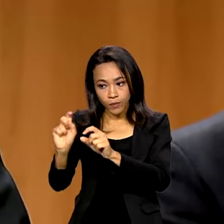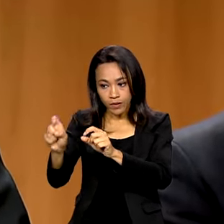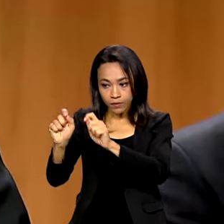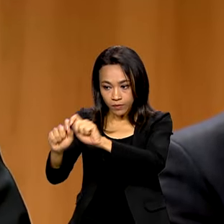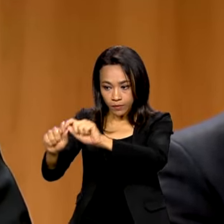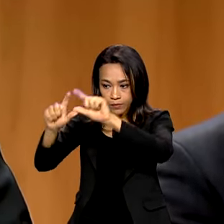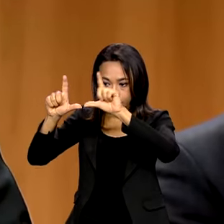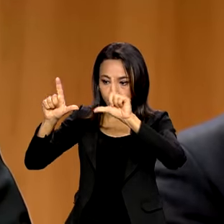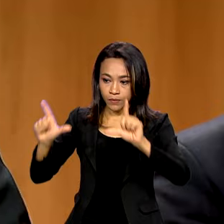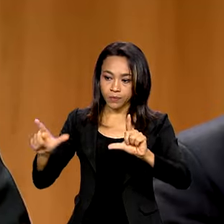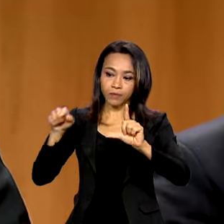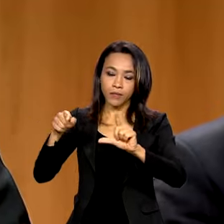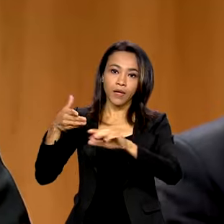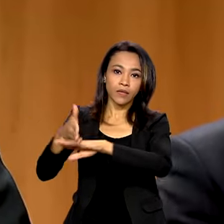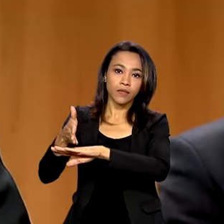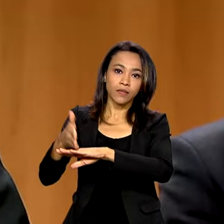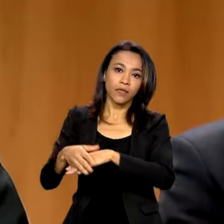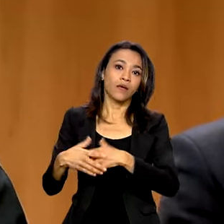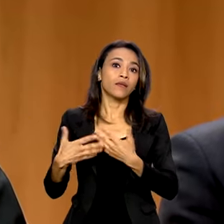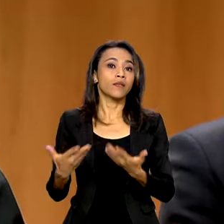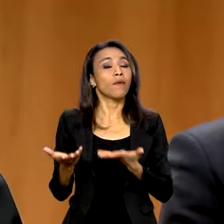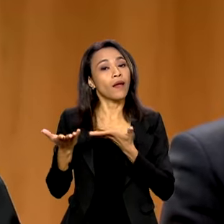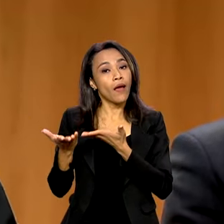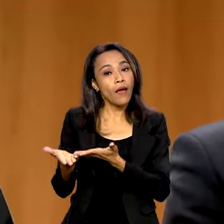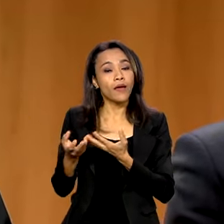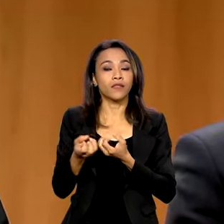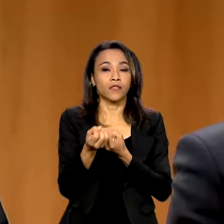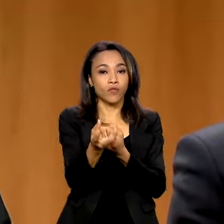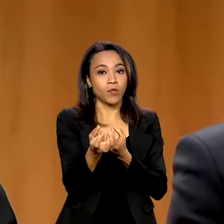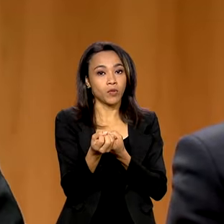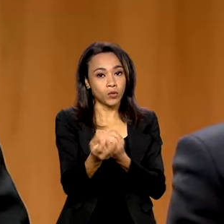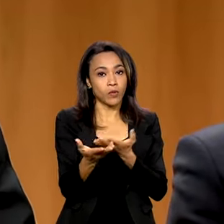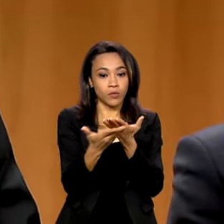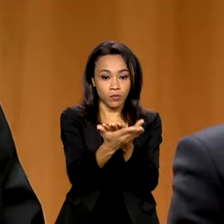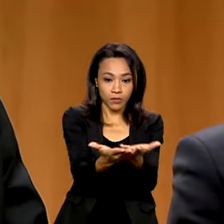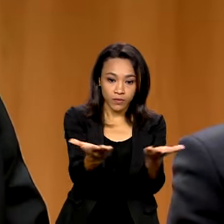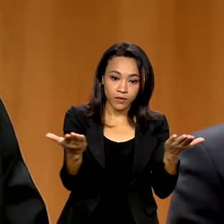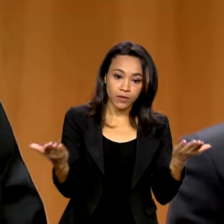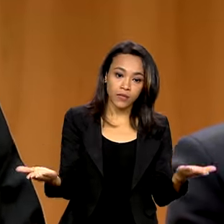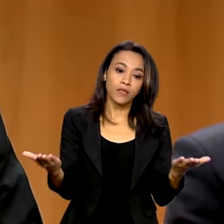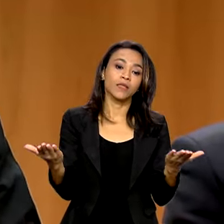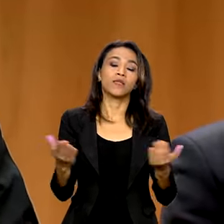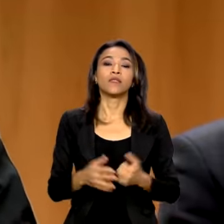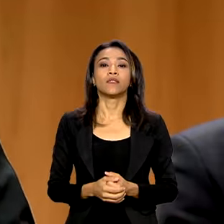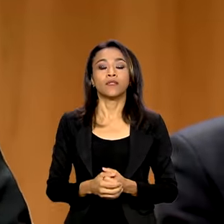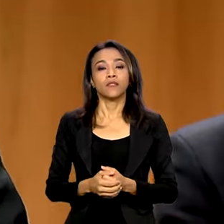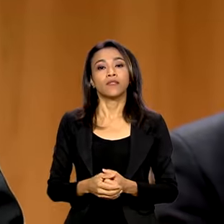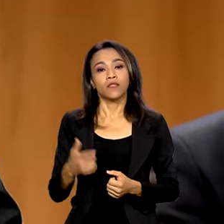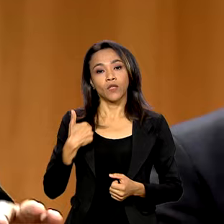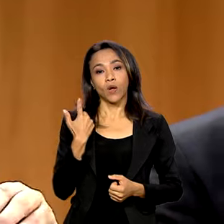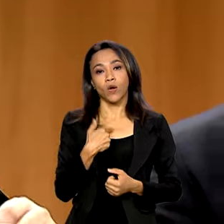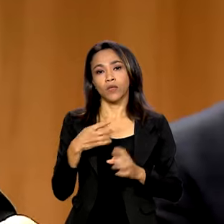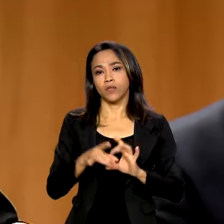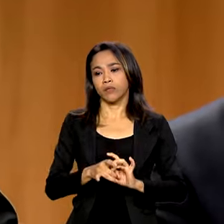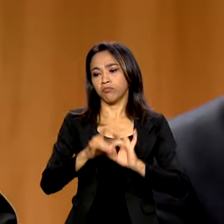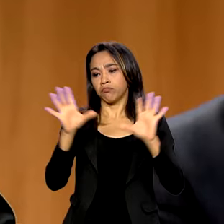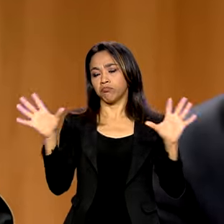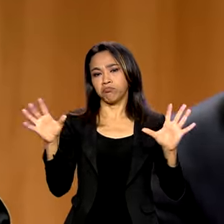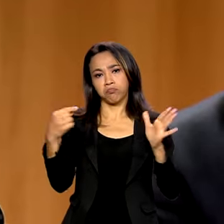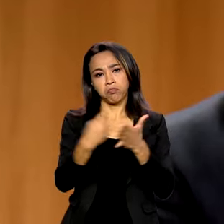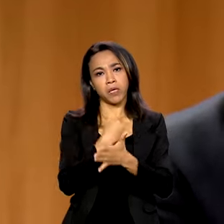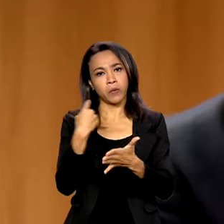consumidor.gov.br. Então, eram essas informações iniciais. Tanto eu, quanto o doutor Andrei, como o doutor Renato, estamos à disposição se houver